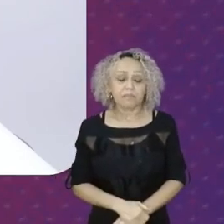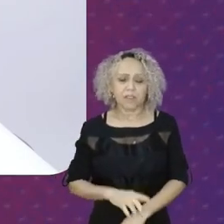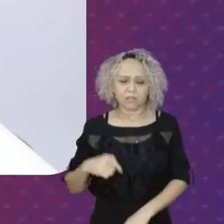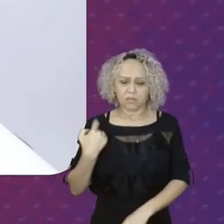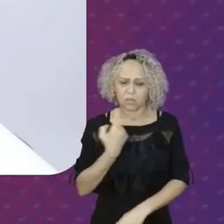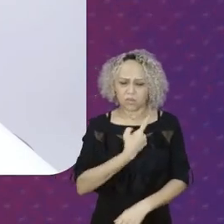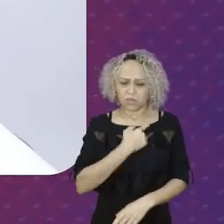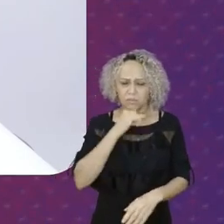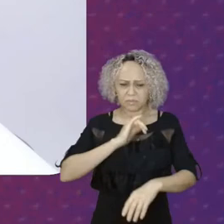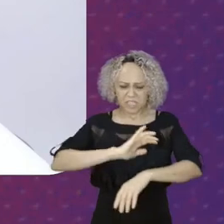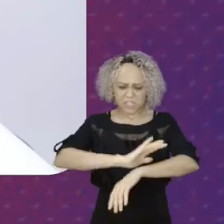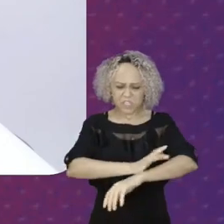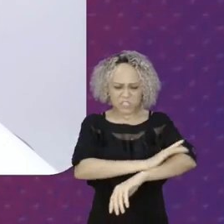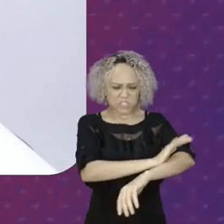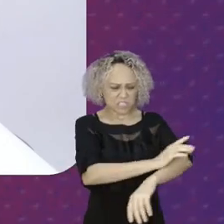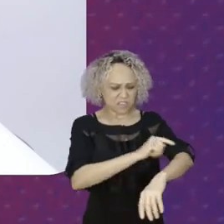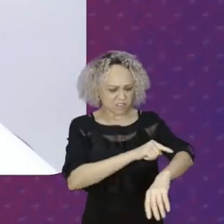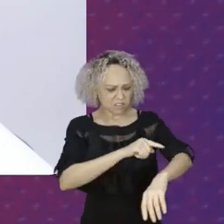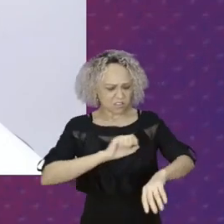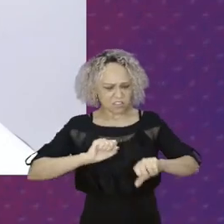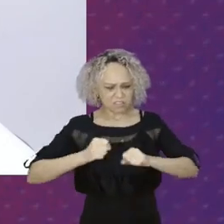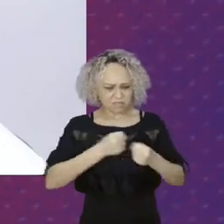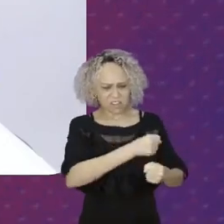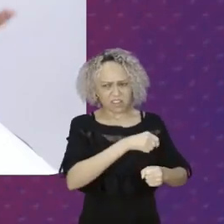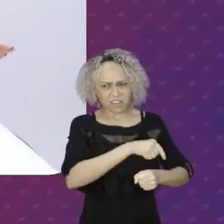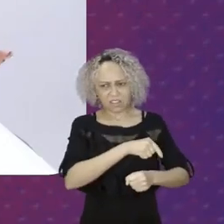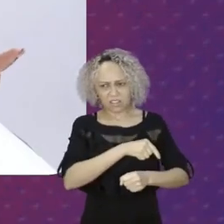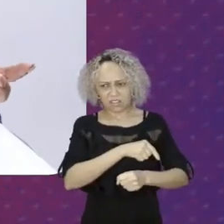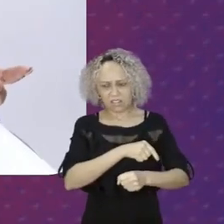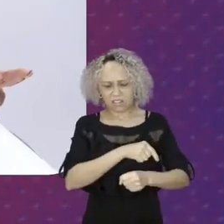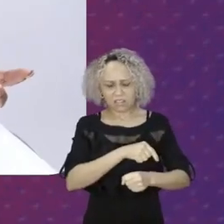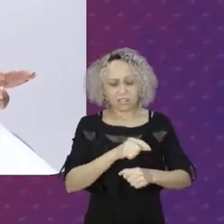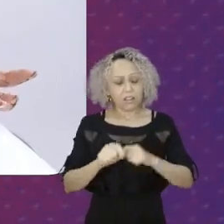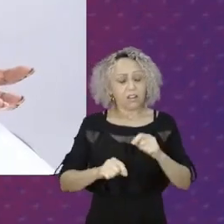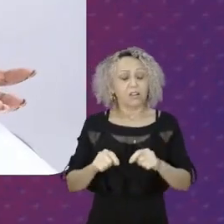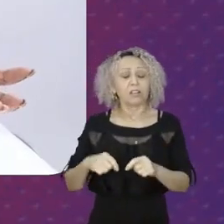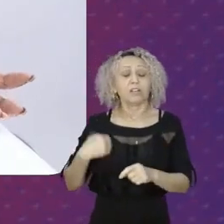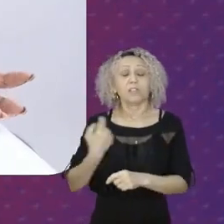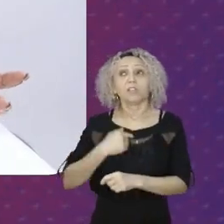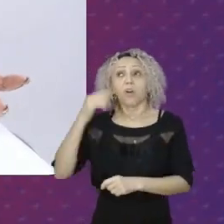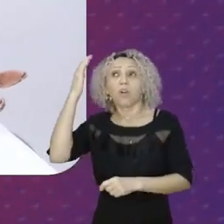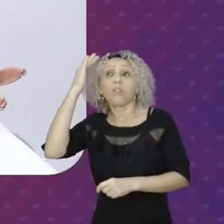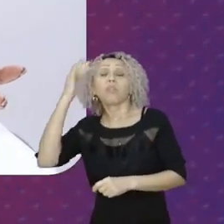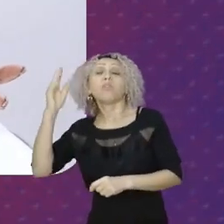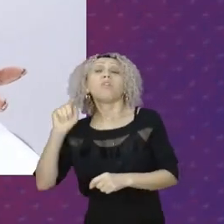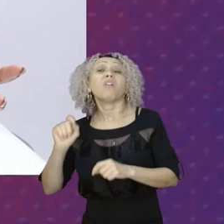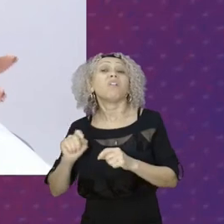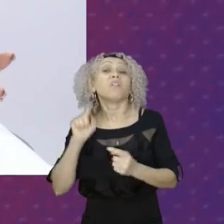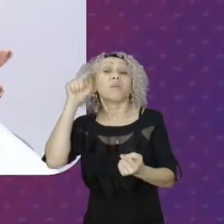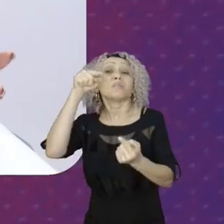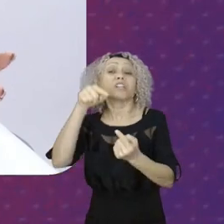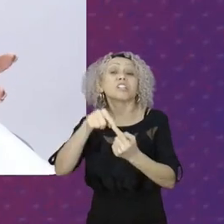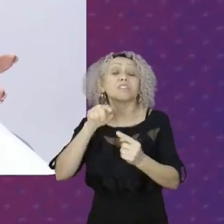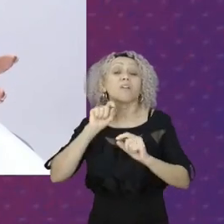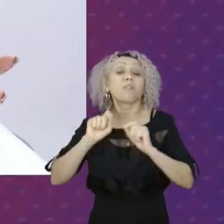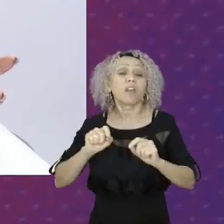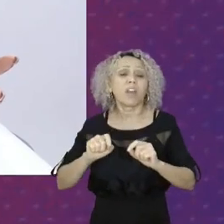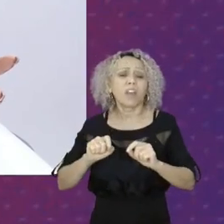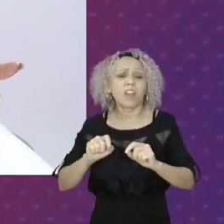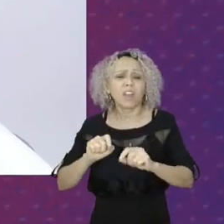enfrenta esse racismo, que o nosso sonho é erradicar o racismo no Brasil,